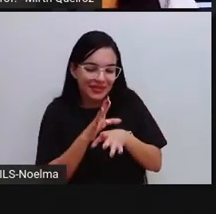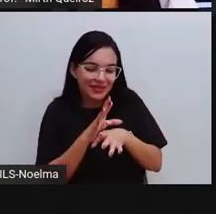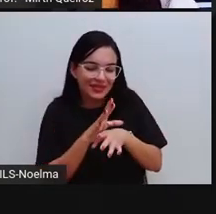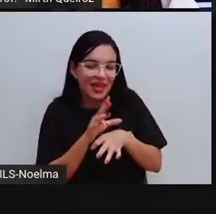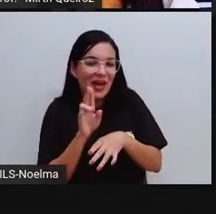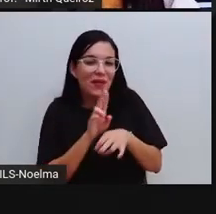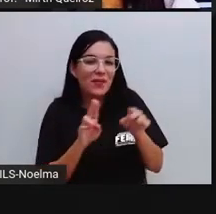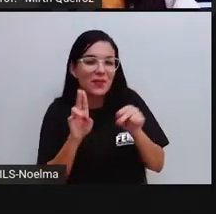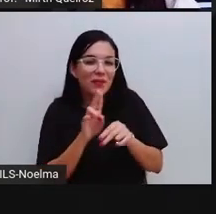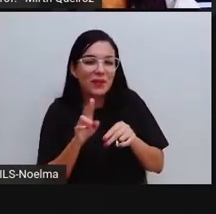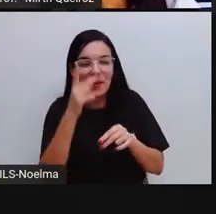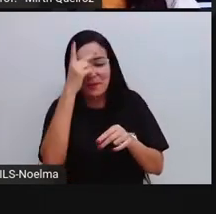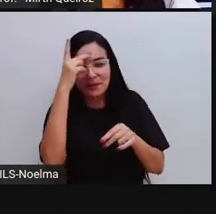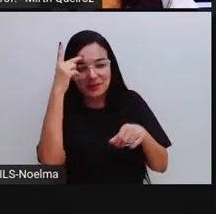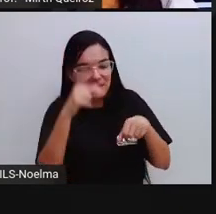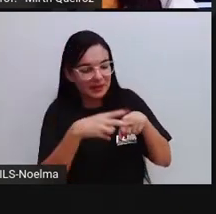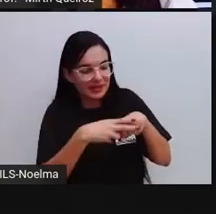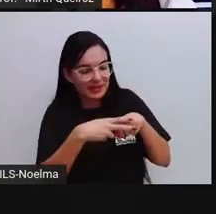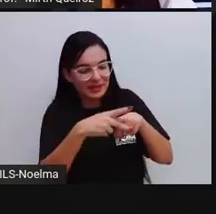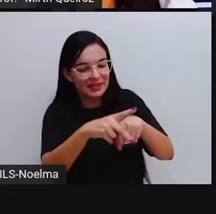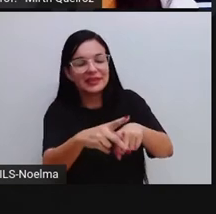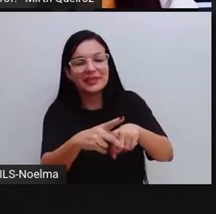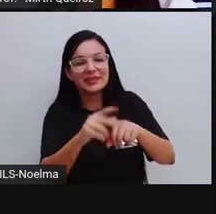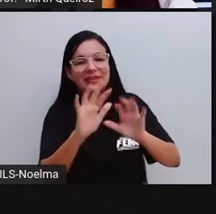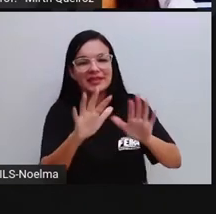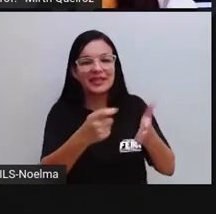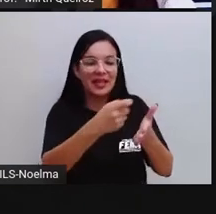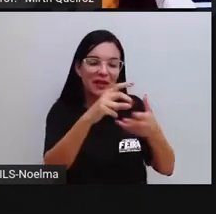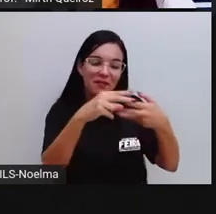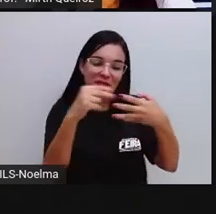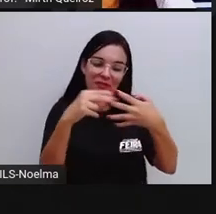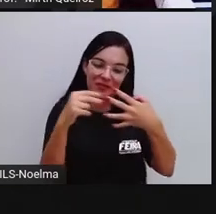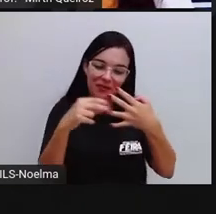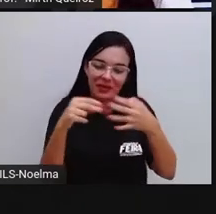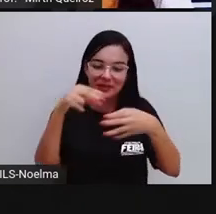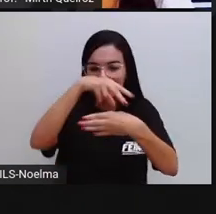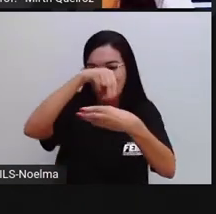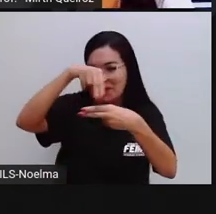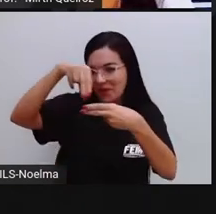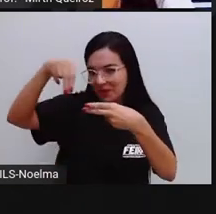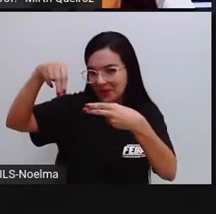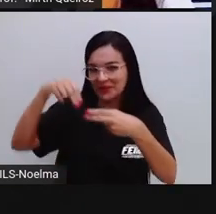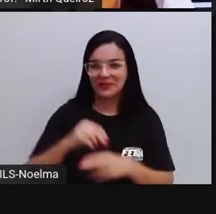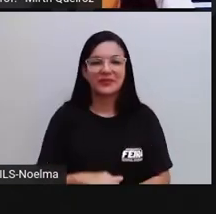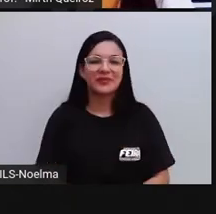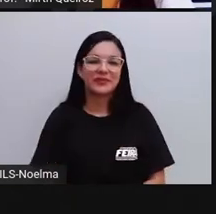menestrel, escrevendo a poesia nos versos do seu cordel.